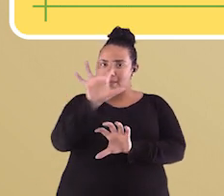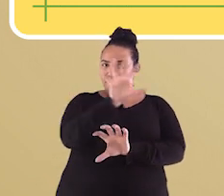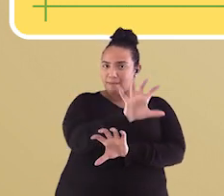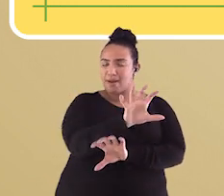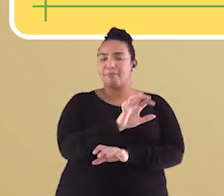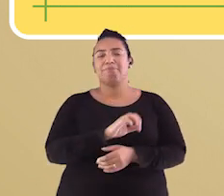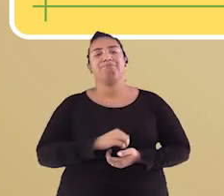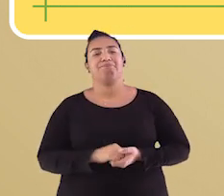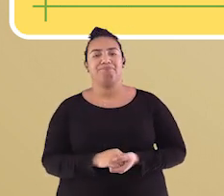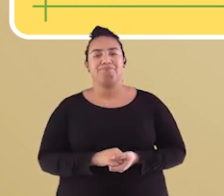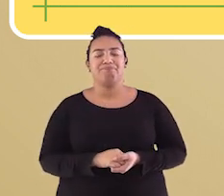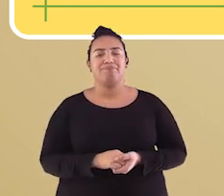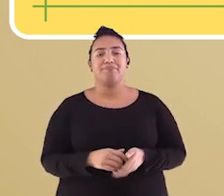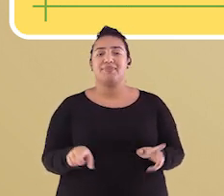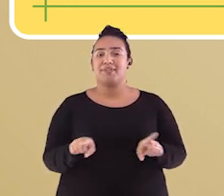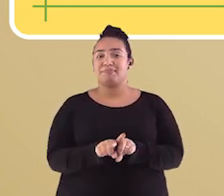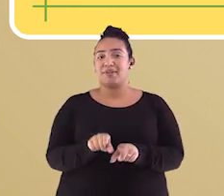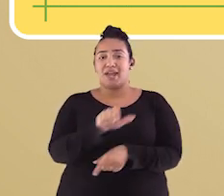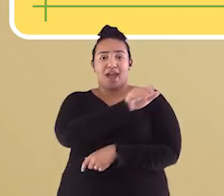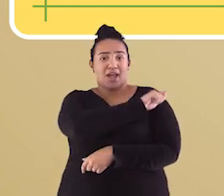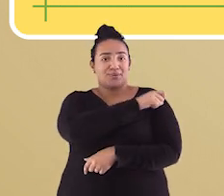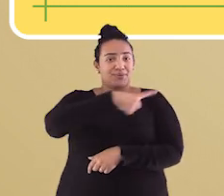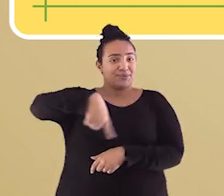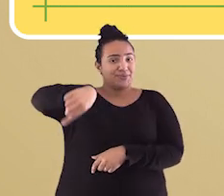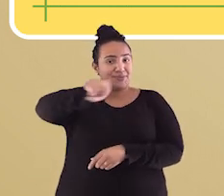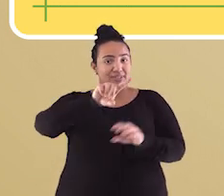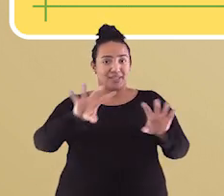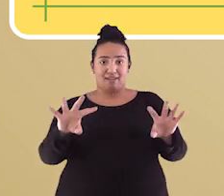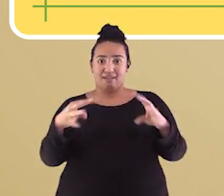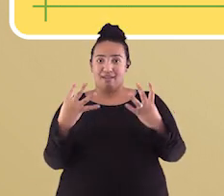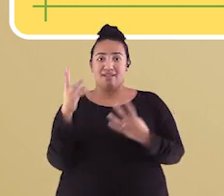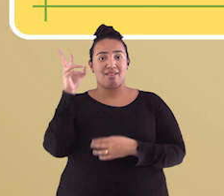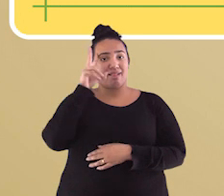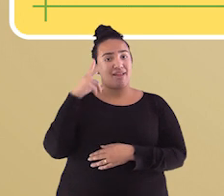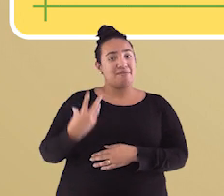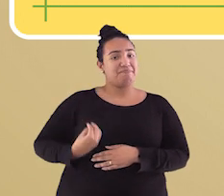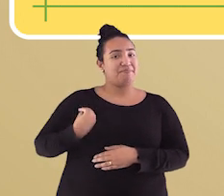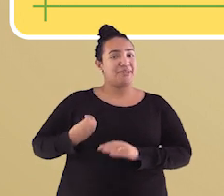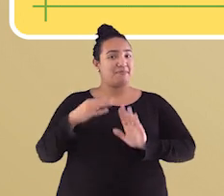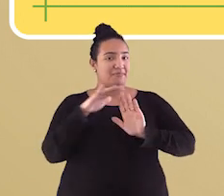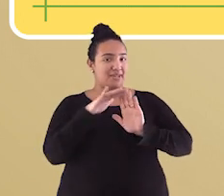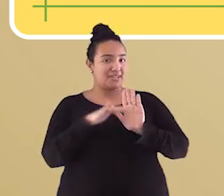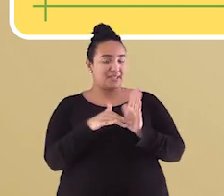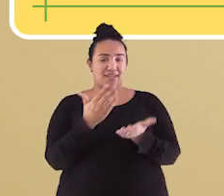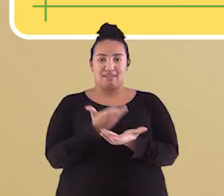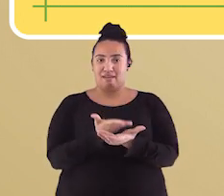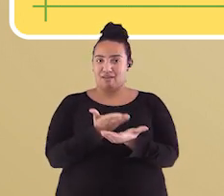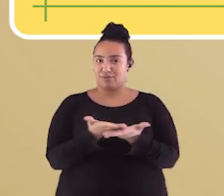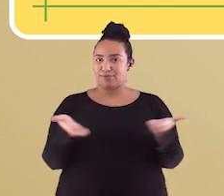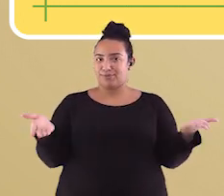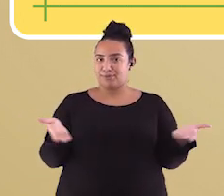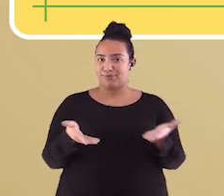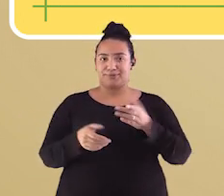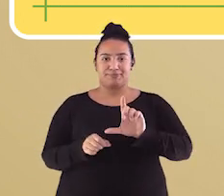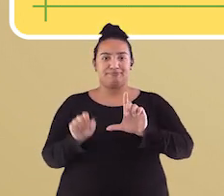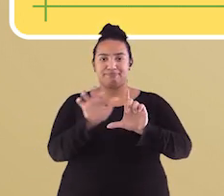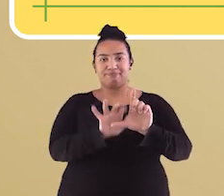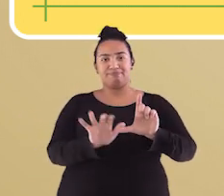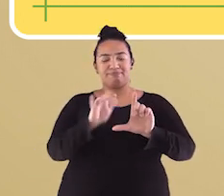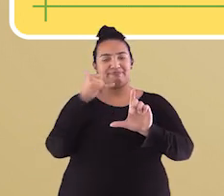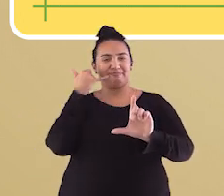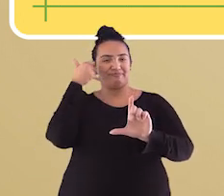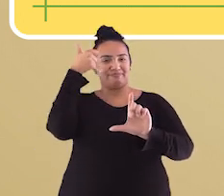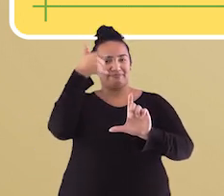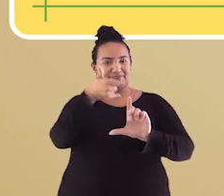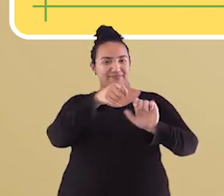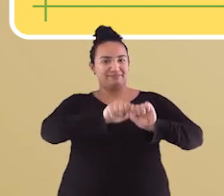mundial. E para os estudantes que nos assistem, marquem sua presença na aula de hoje, apontando a câmera do celular para o QR